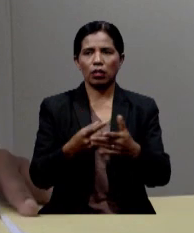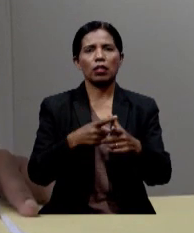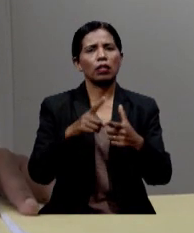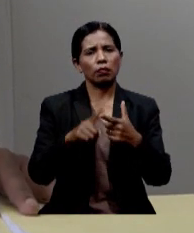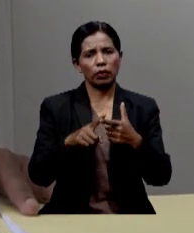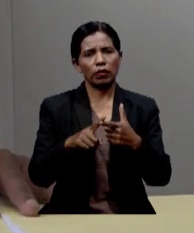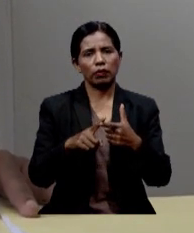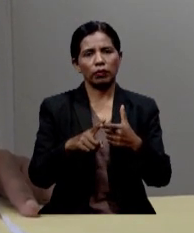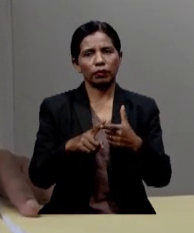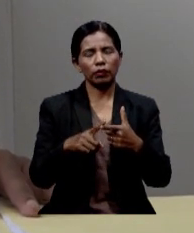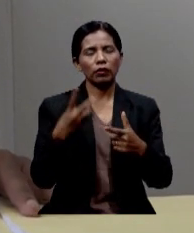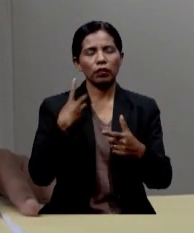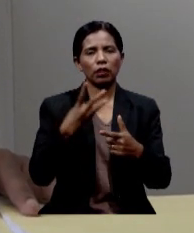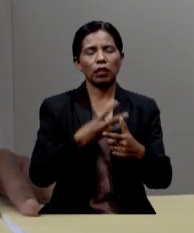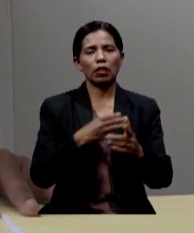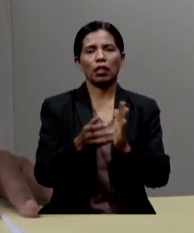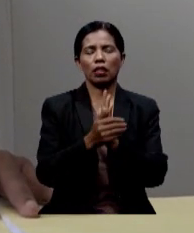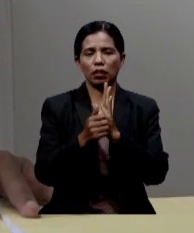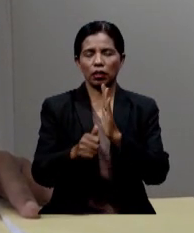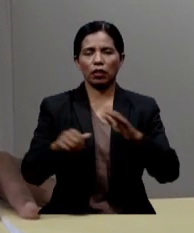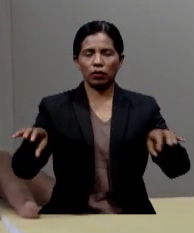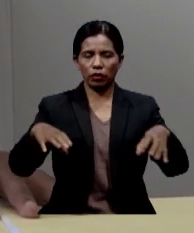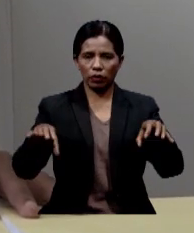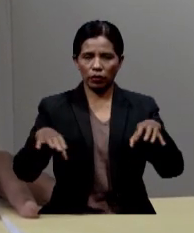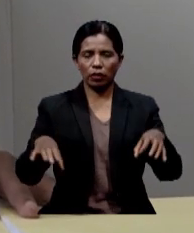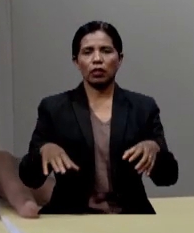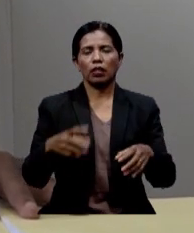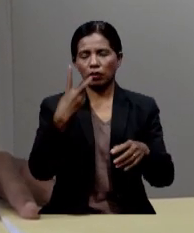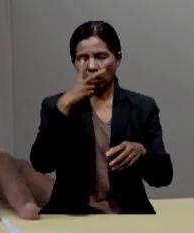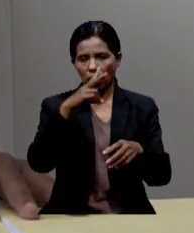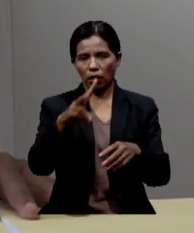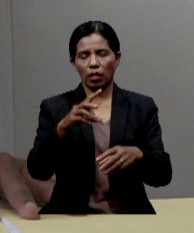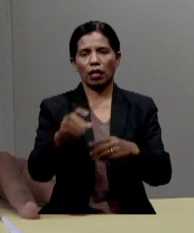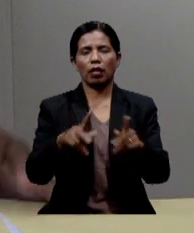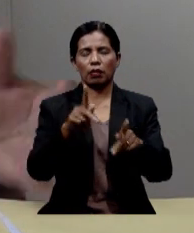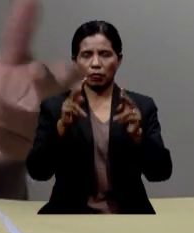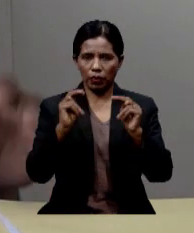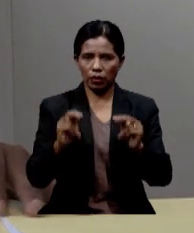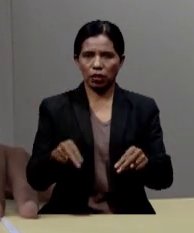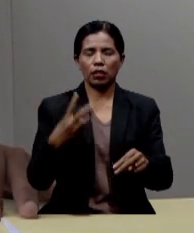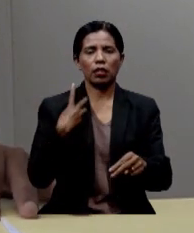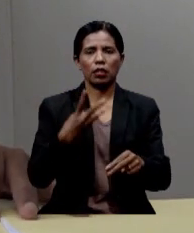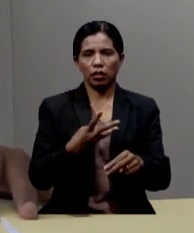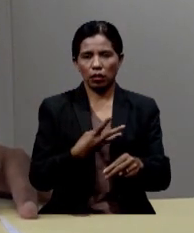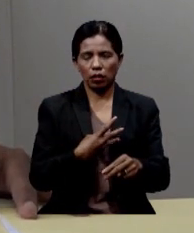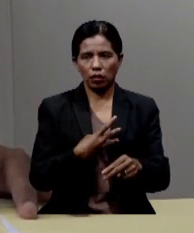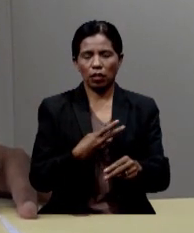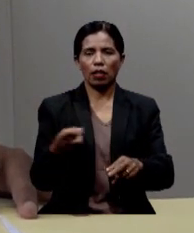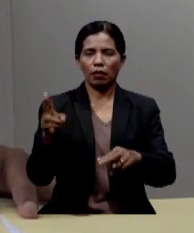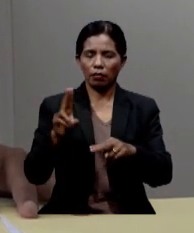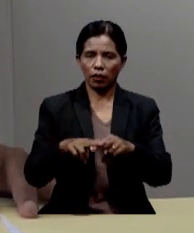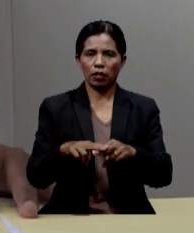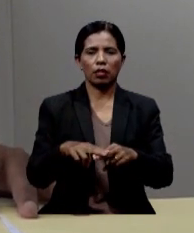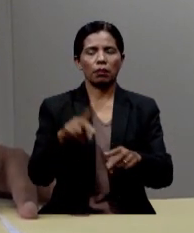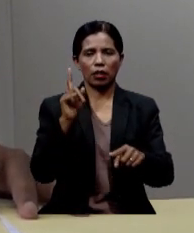a capacidade de recursos, até pela o instante controlar, não é que a gente nem se precisa ainda aumentar tanto para